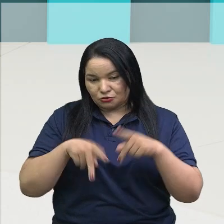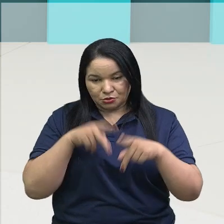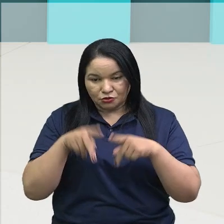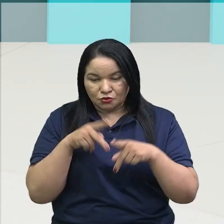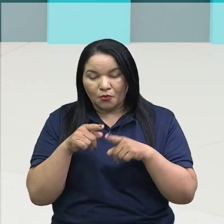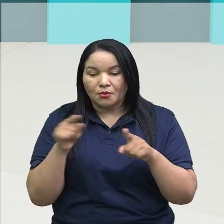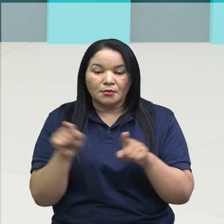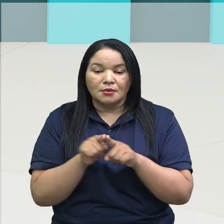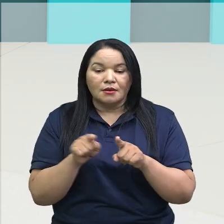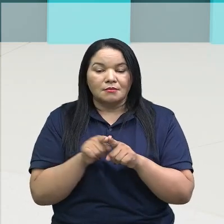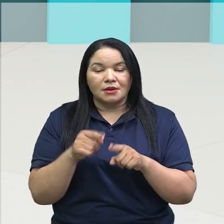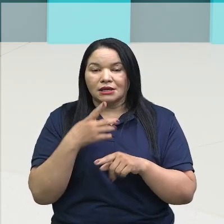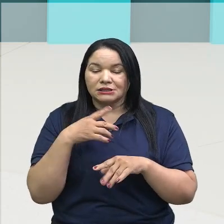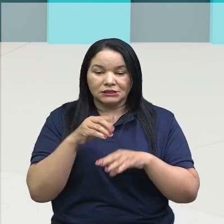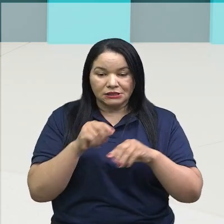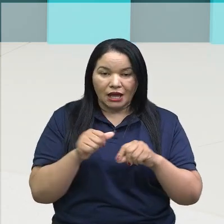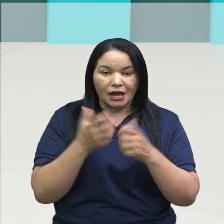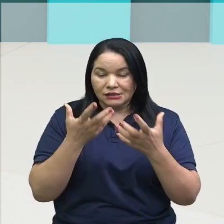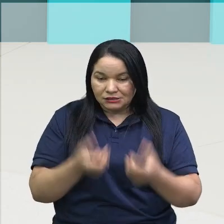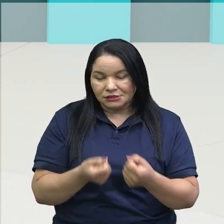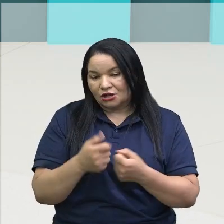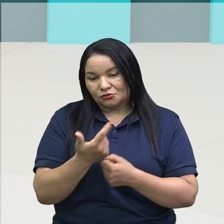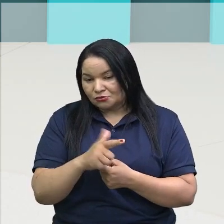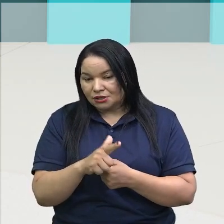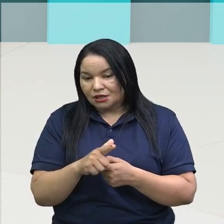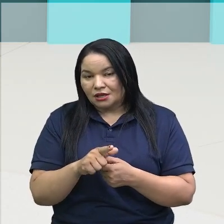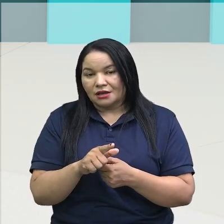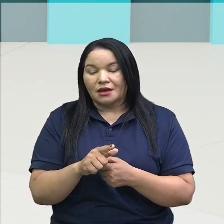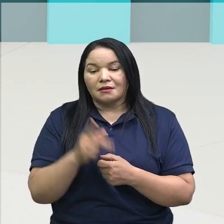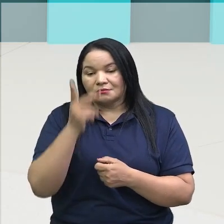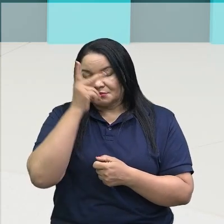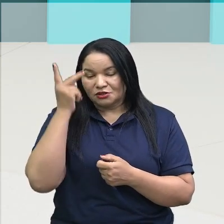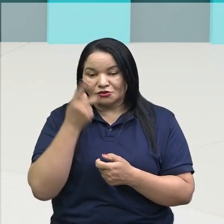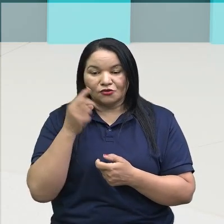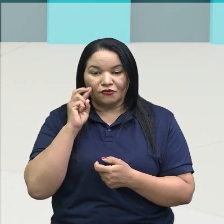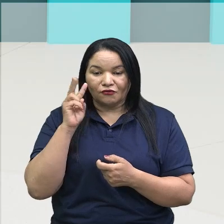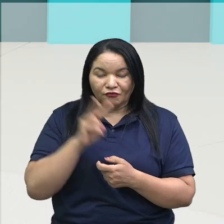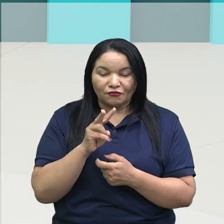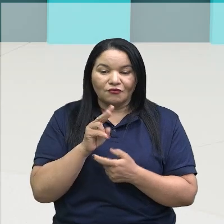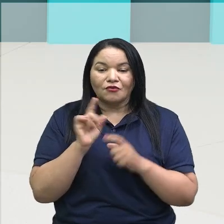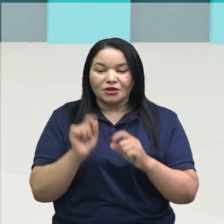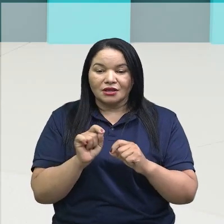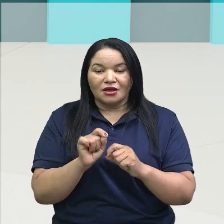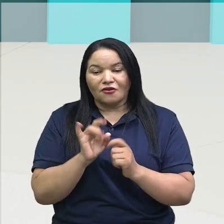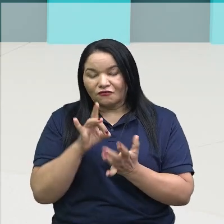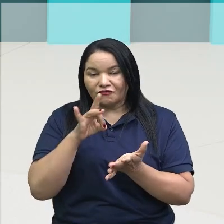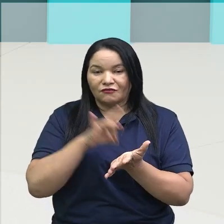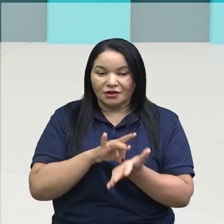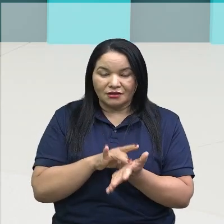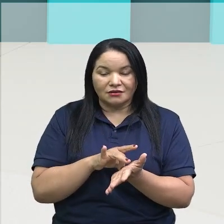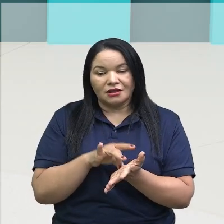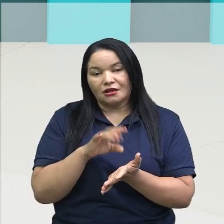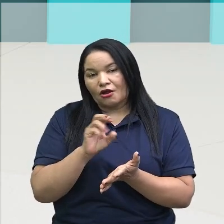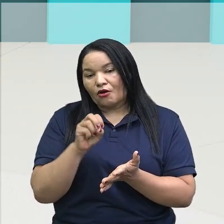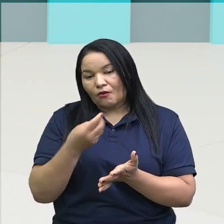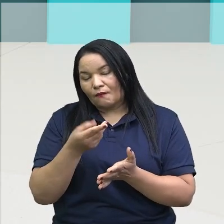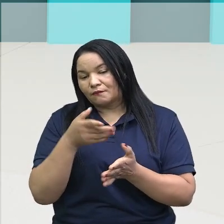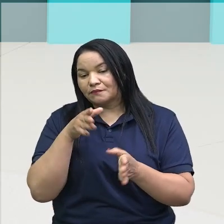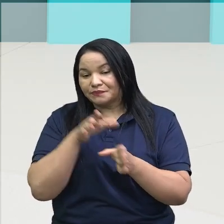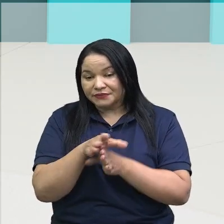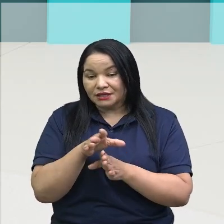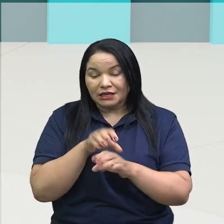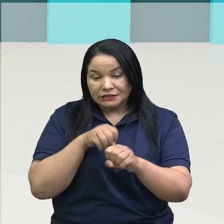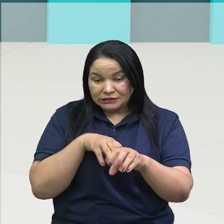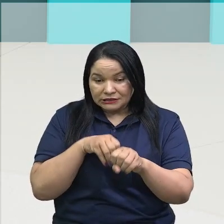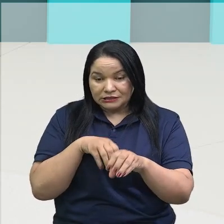não deixa salgar e os ouvintes, sendo verdadeira ou doutrina que eles dão,